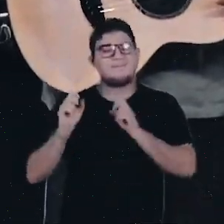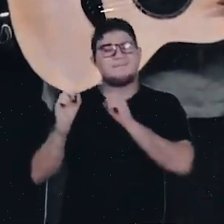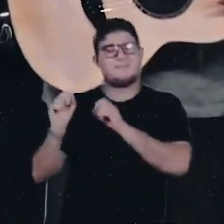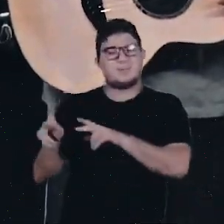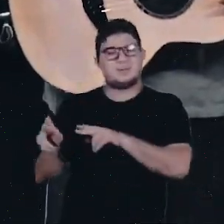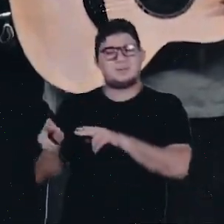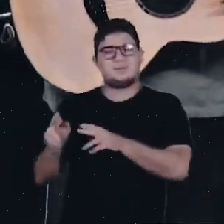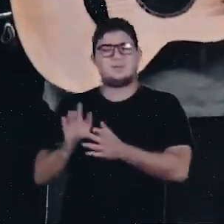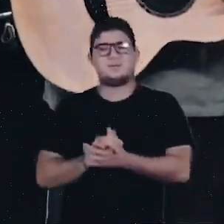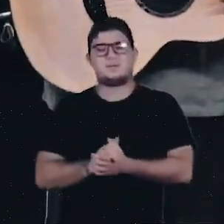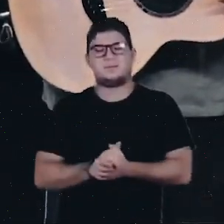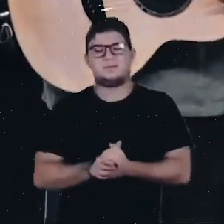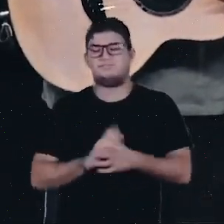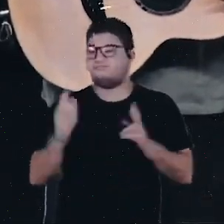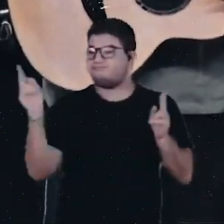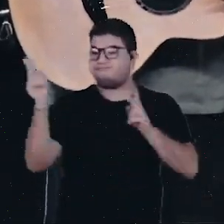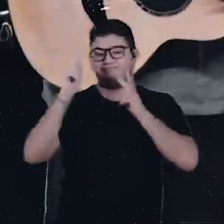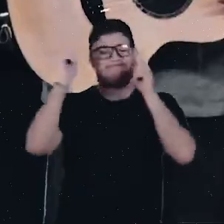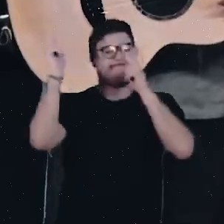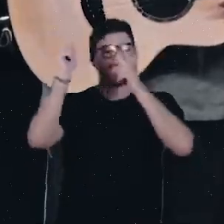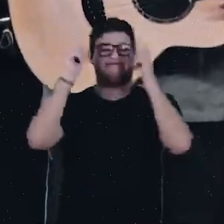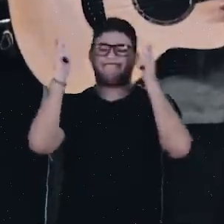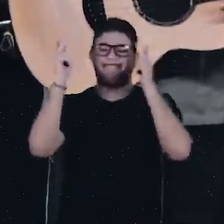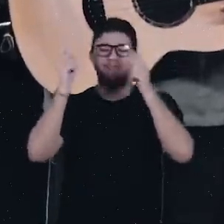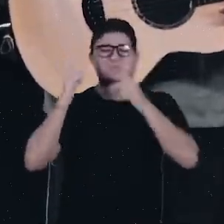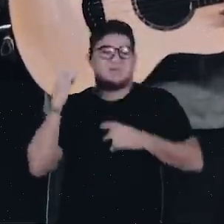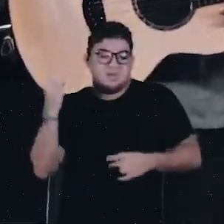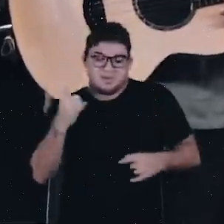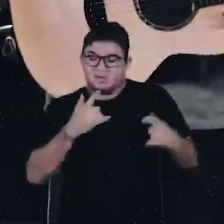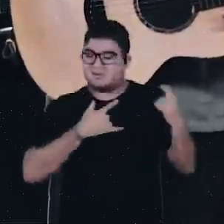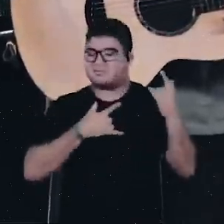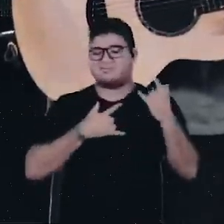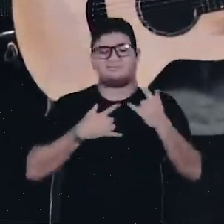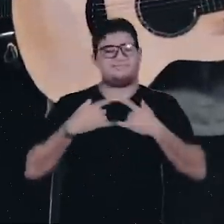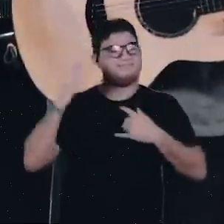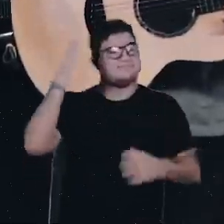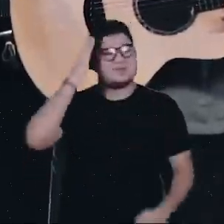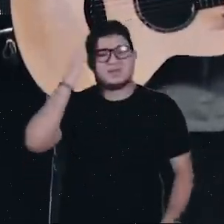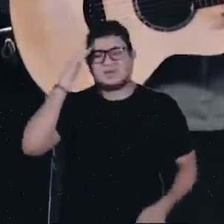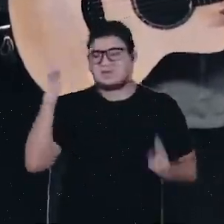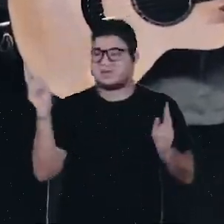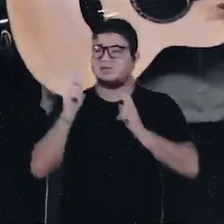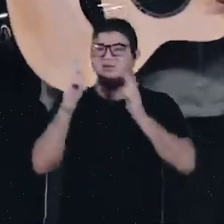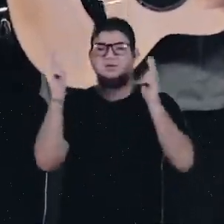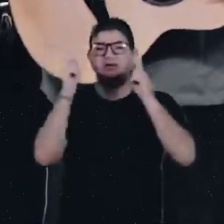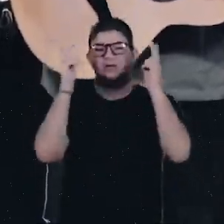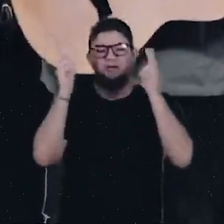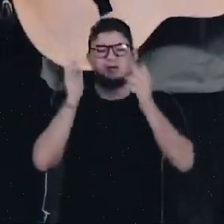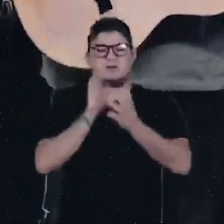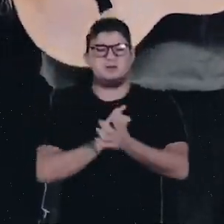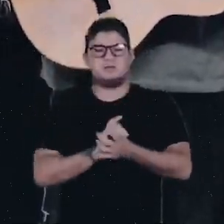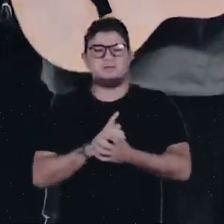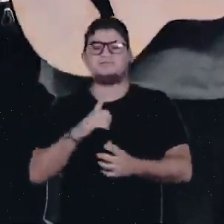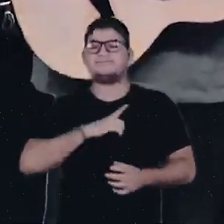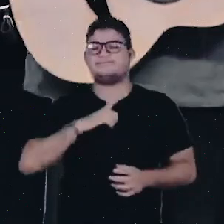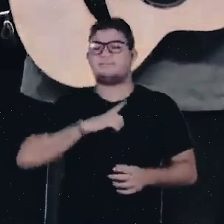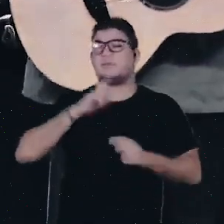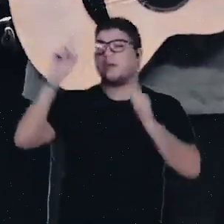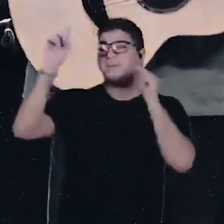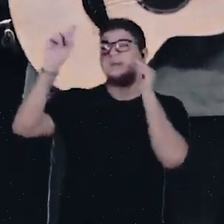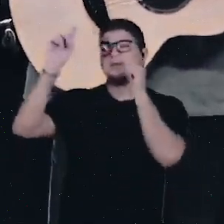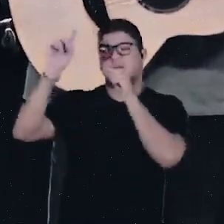se valorizando, não se amando, não entendendo o valor que ela ou ele tem para